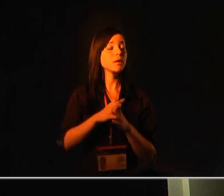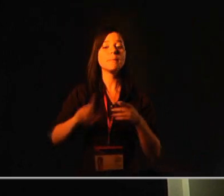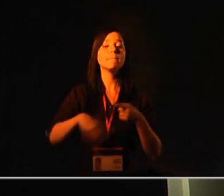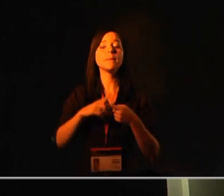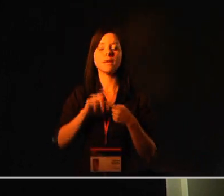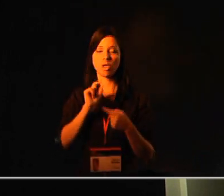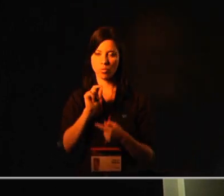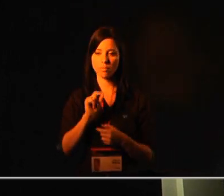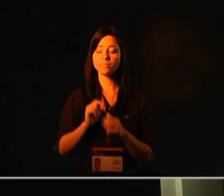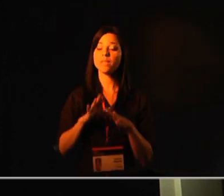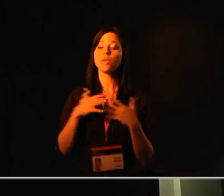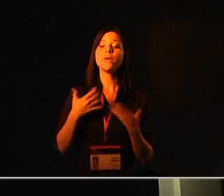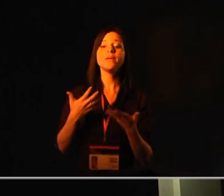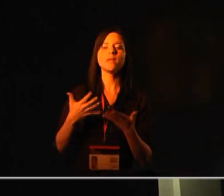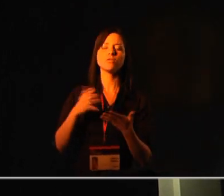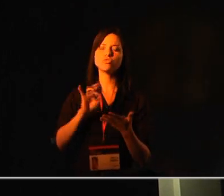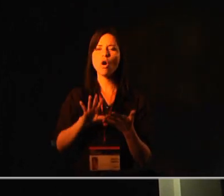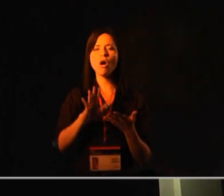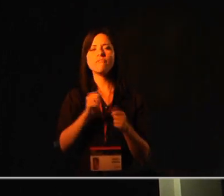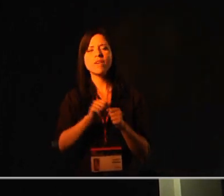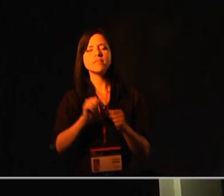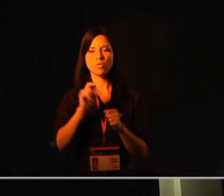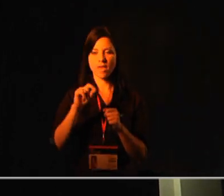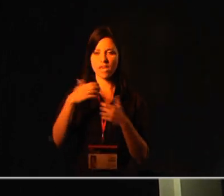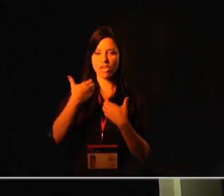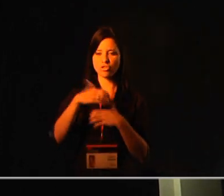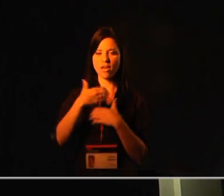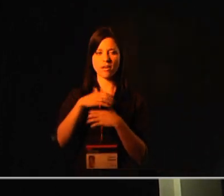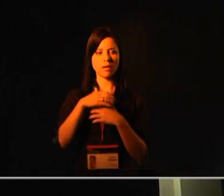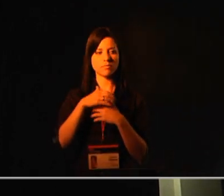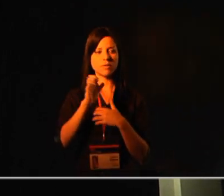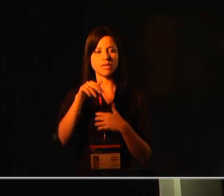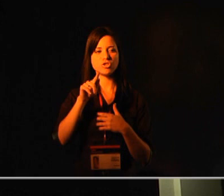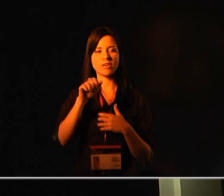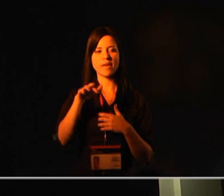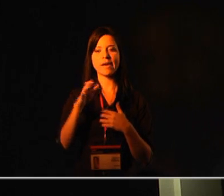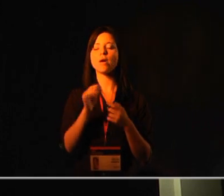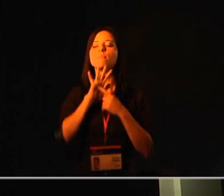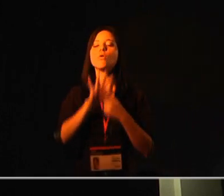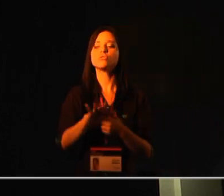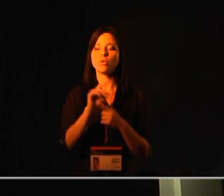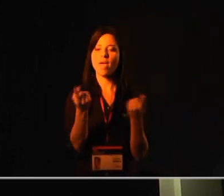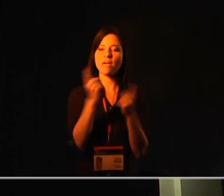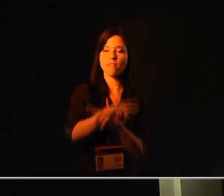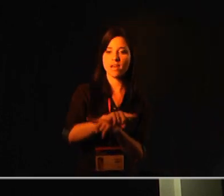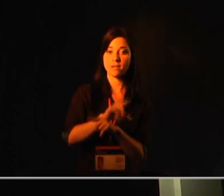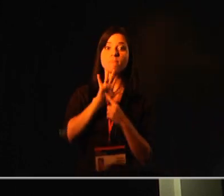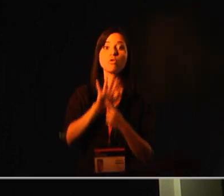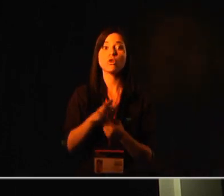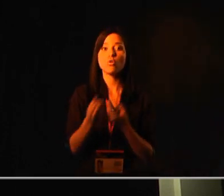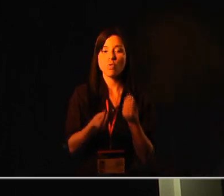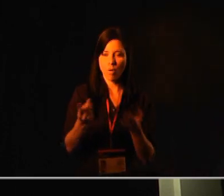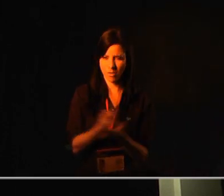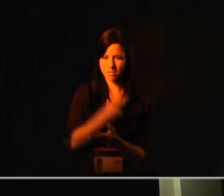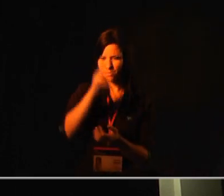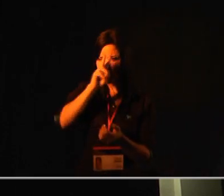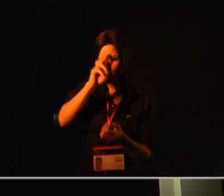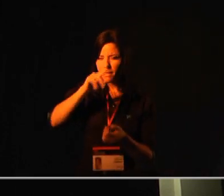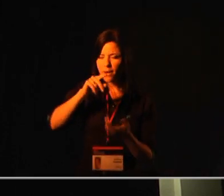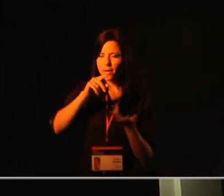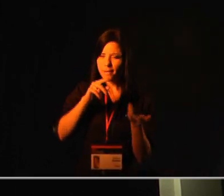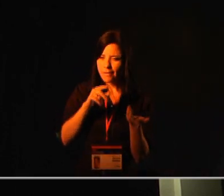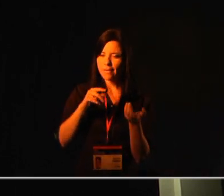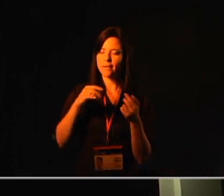fazer? Eu queria só meio que fazer engenharia reversa agora para mostrar esse processo acontecendo. Então, lembra a história que eu falei agora